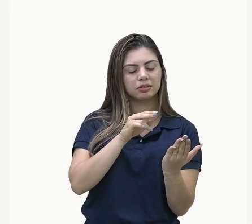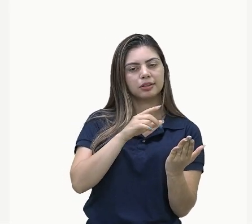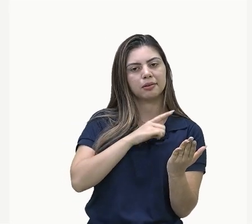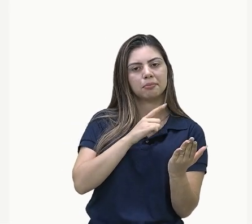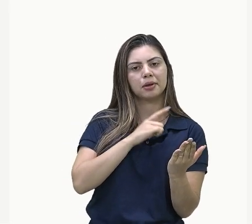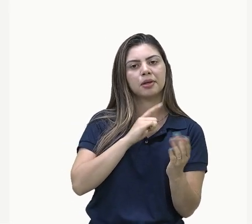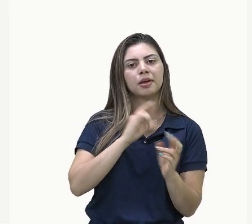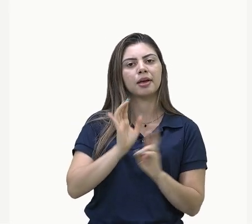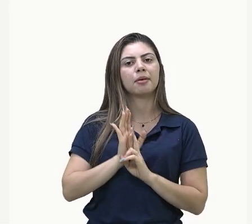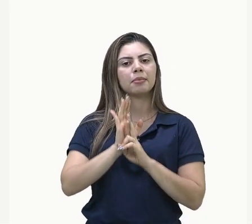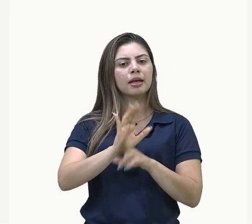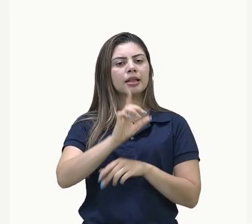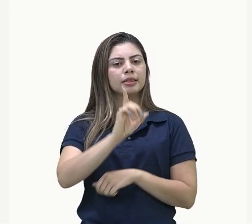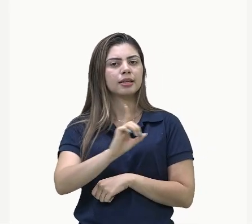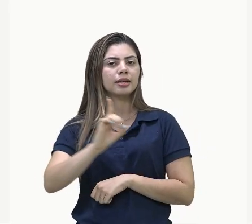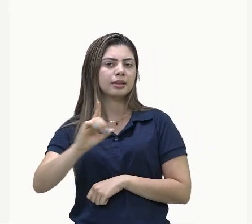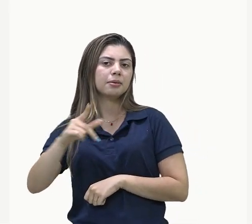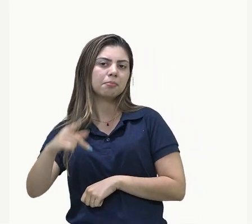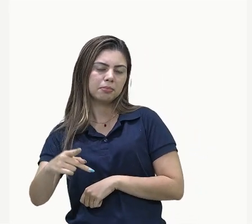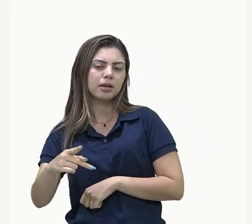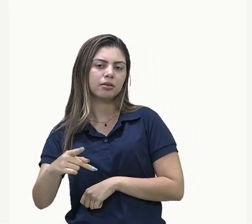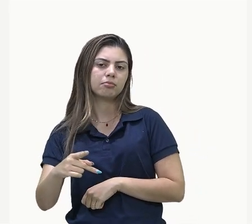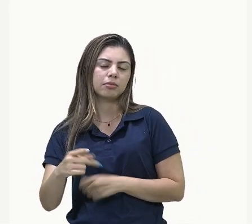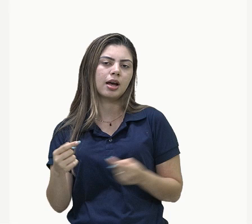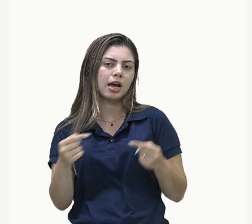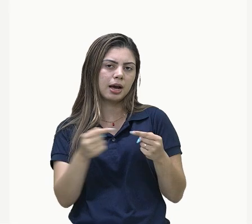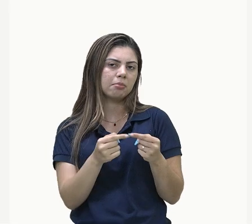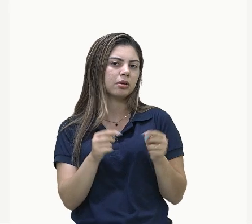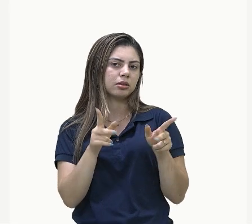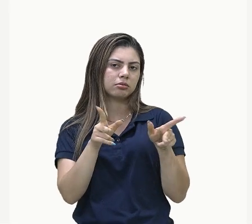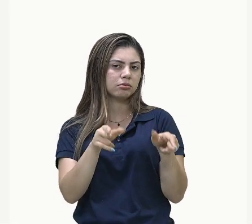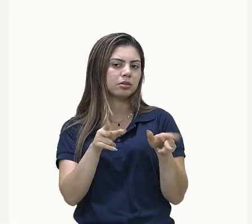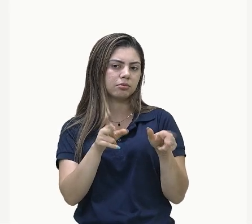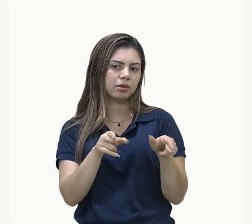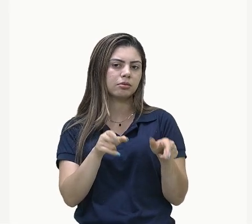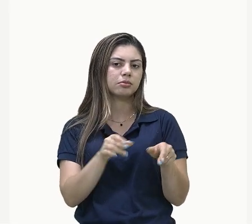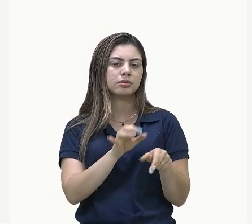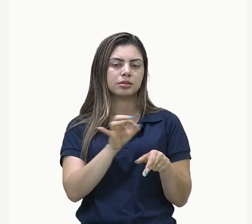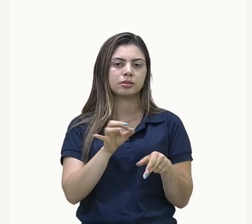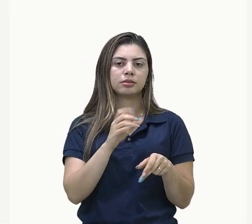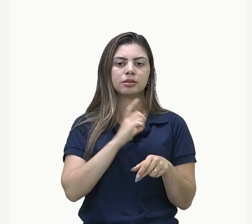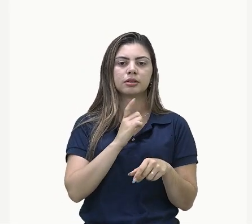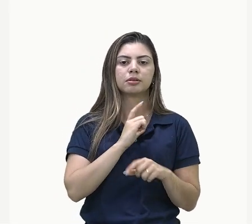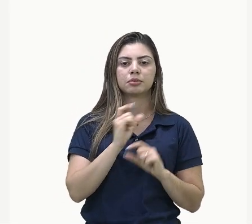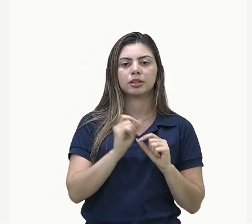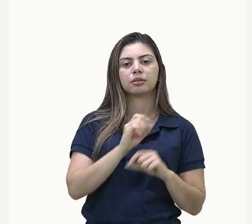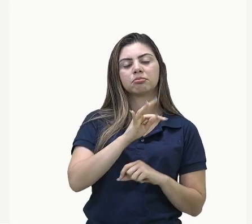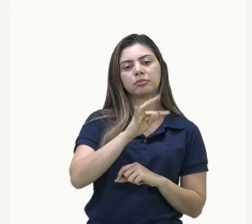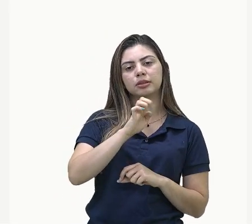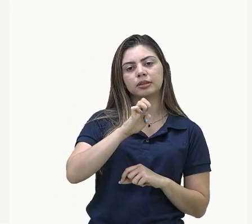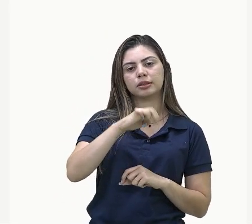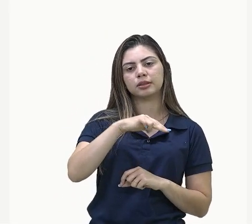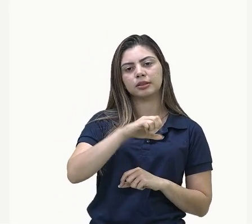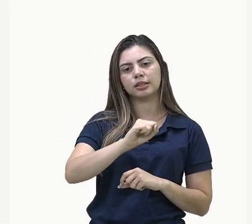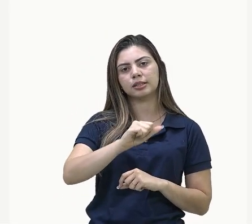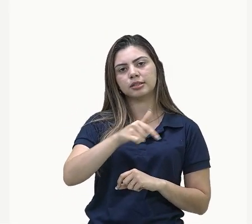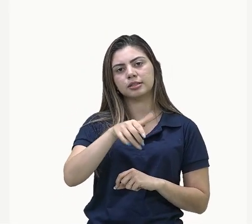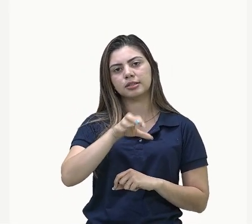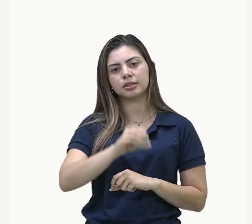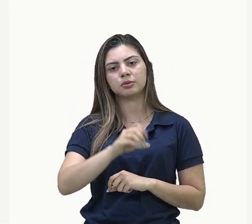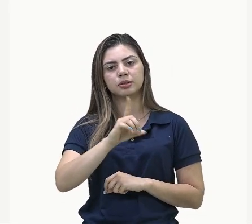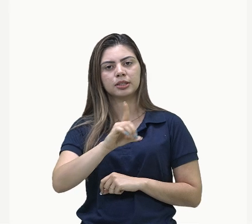lá DDP, também é conhecida como tensão ou DDP. O que é a DDP? É